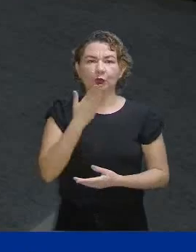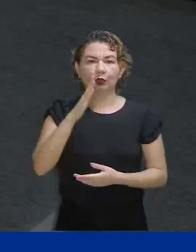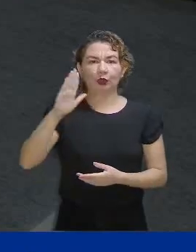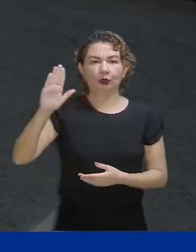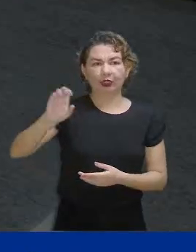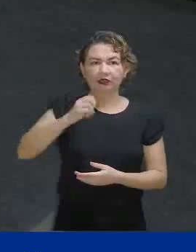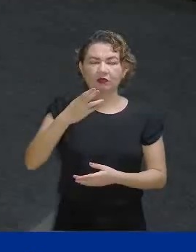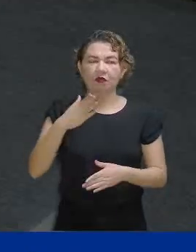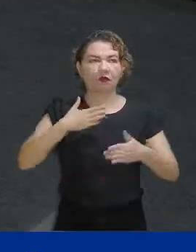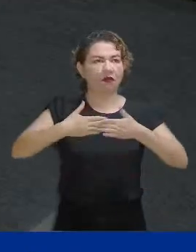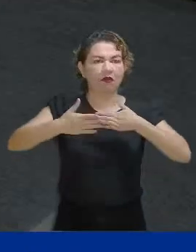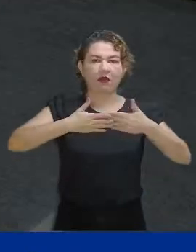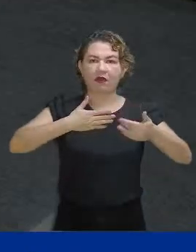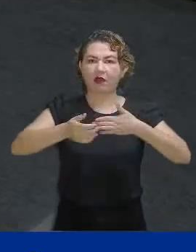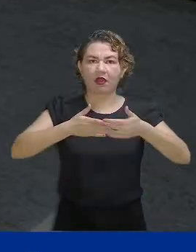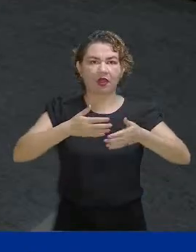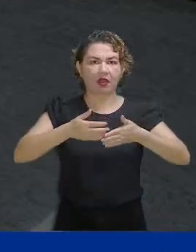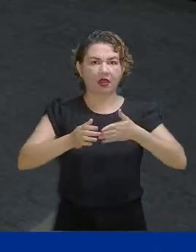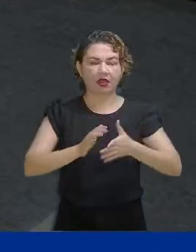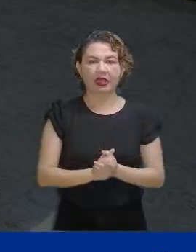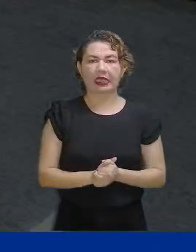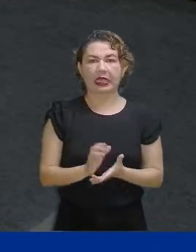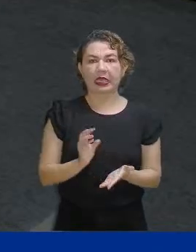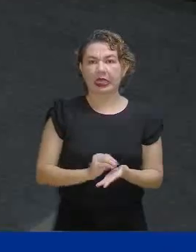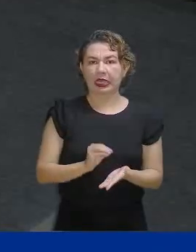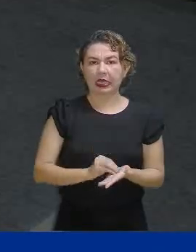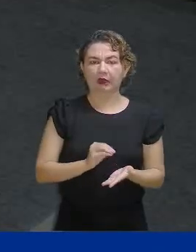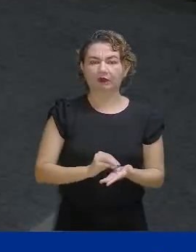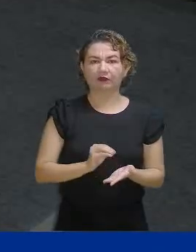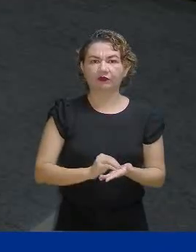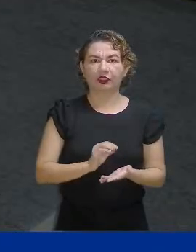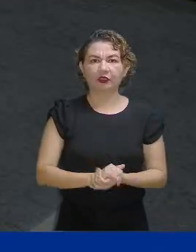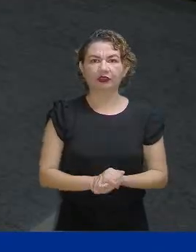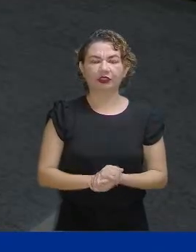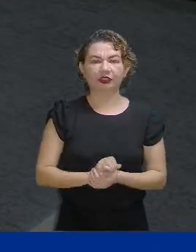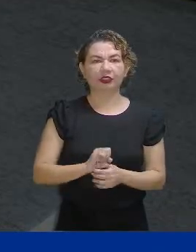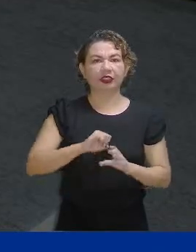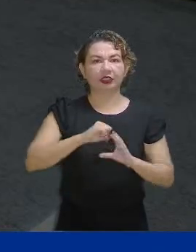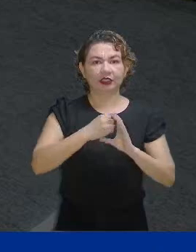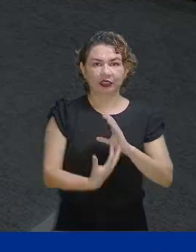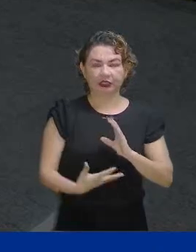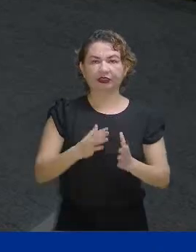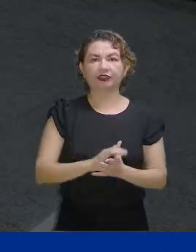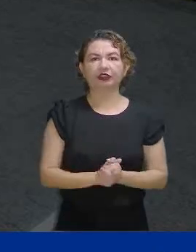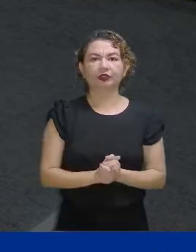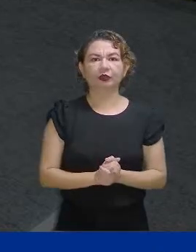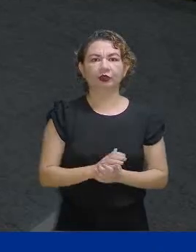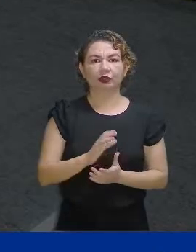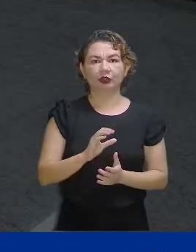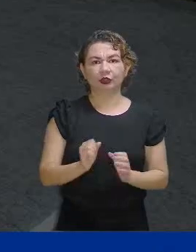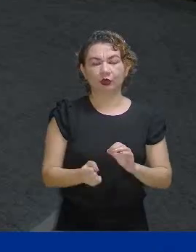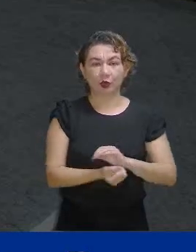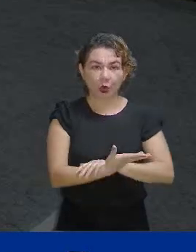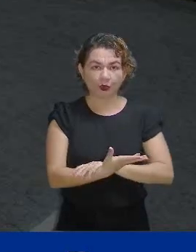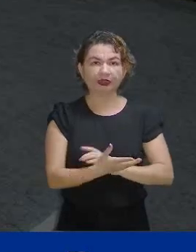outra vantagem, o que implicaria Na barra de rolagem frio, recurso criminal eleitoral do número do processo